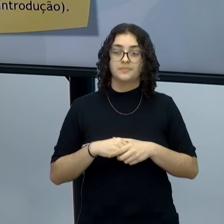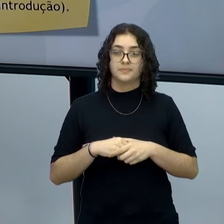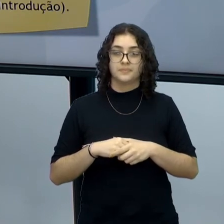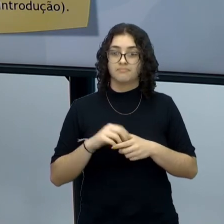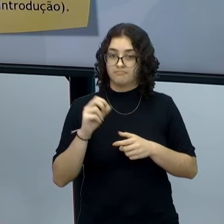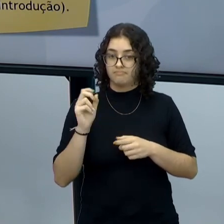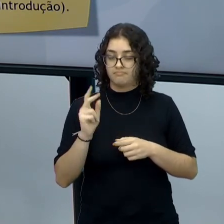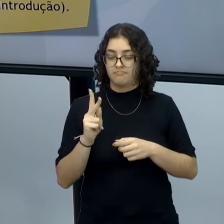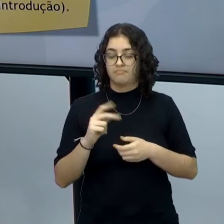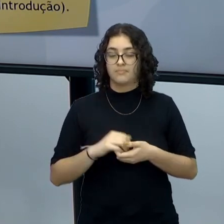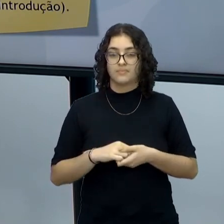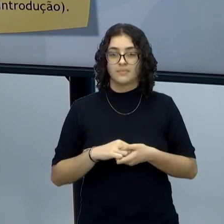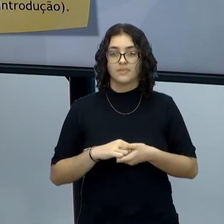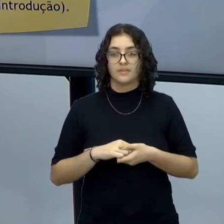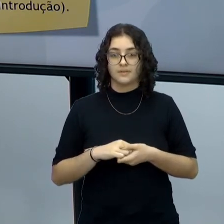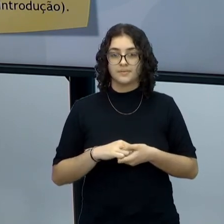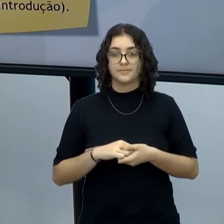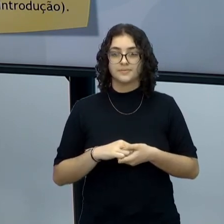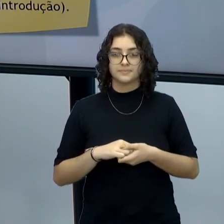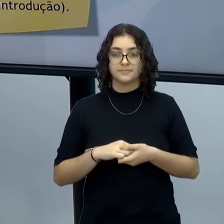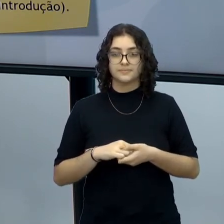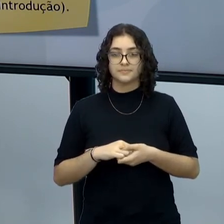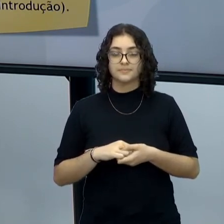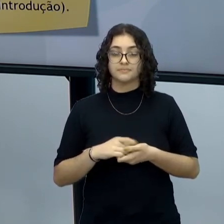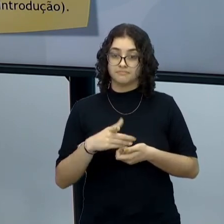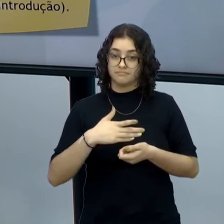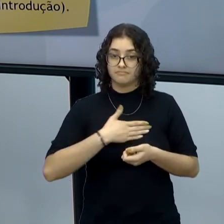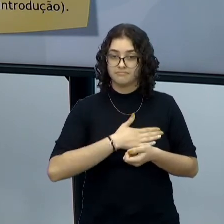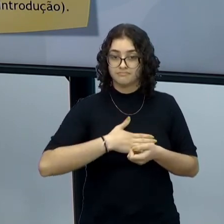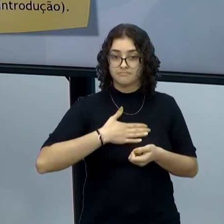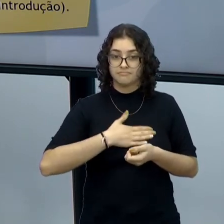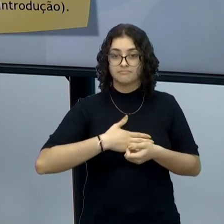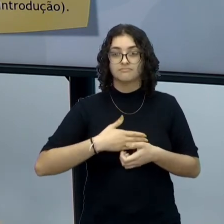movimento, né. Pessoal, então espero que vocês